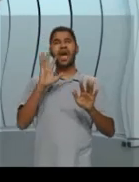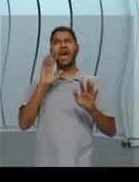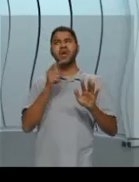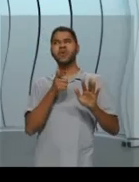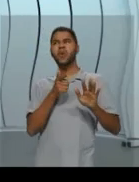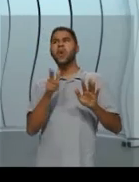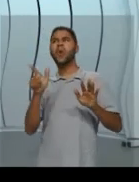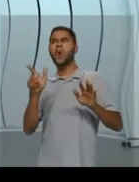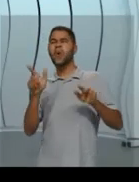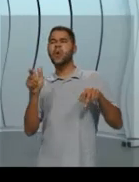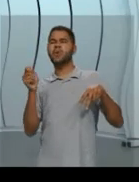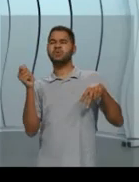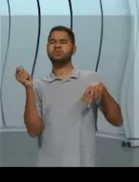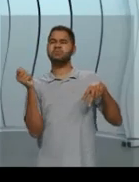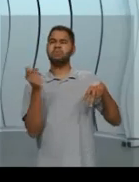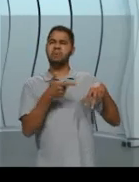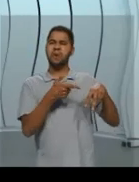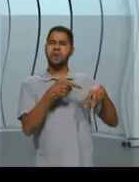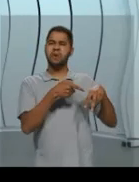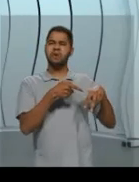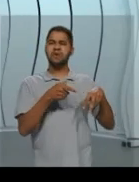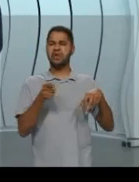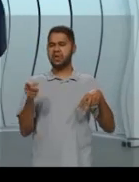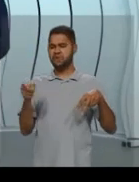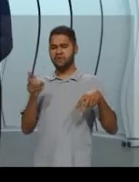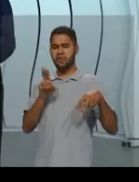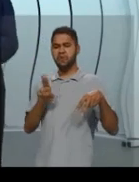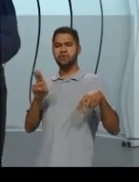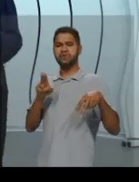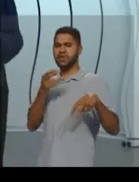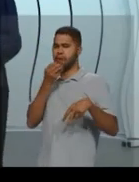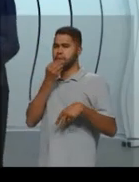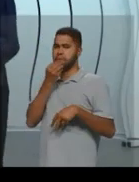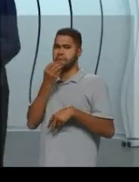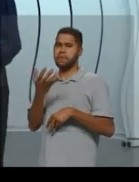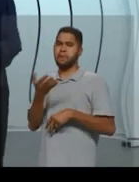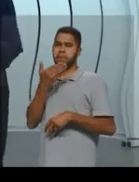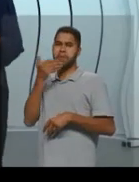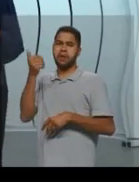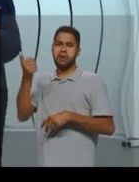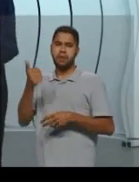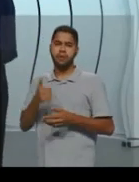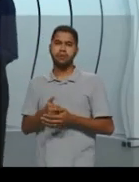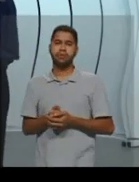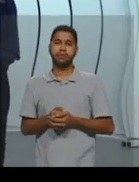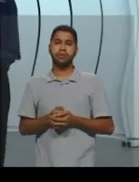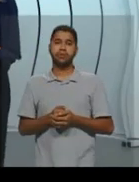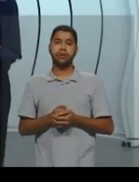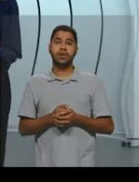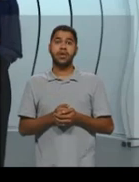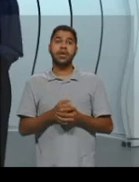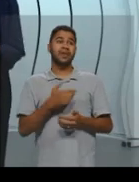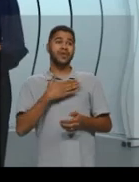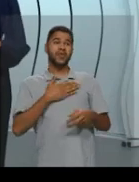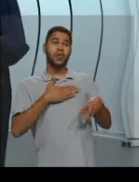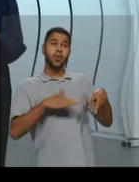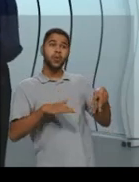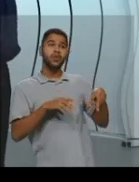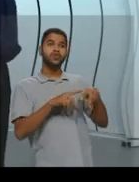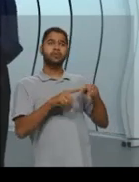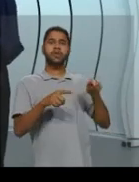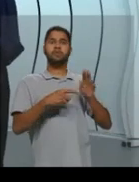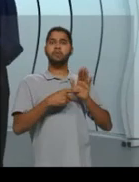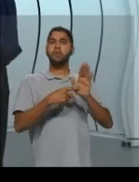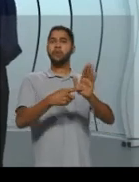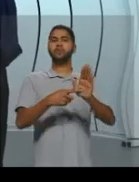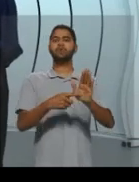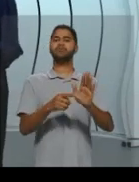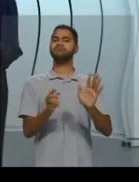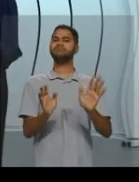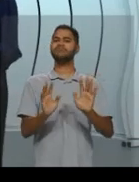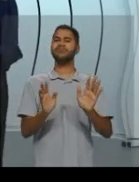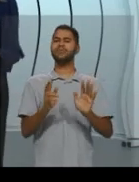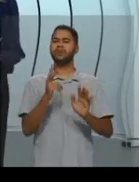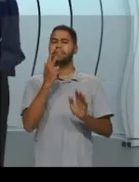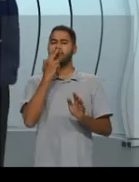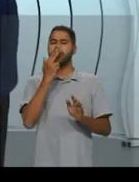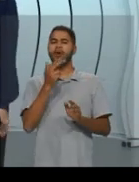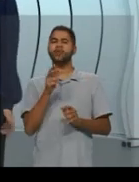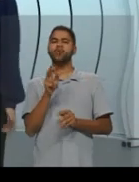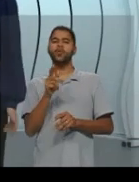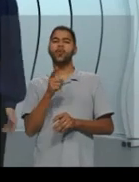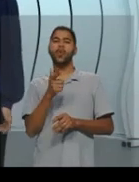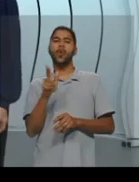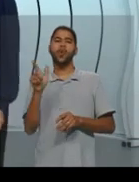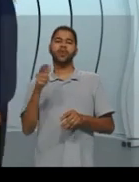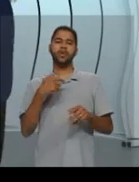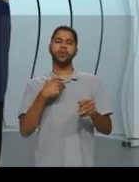outras que me assentam melhor. Então, ele não gostou, mas ele não foi claro, né? Eu precisei fazer